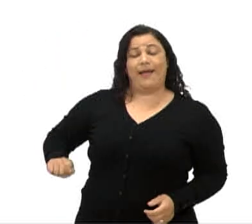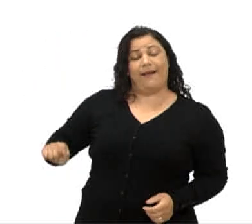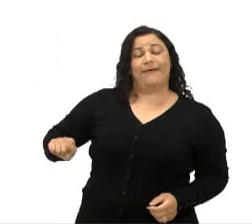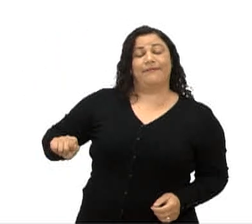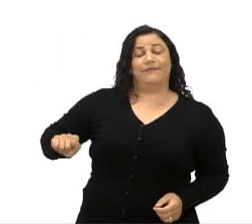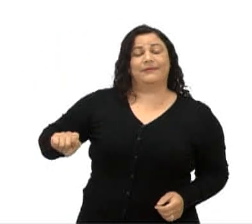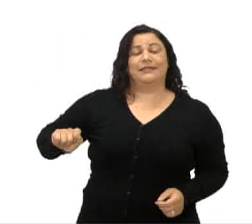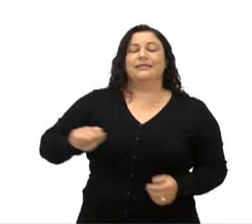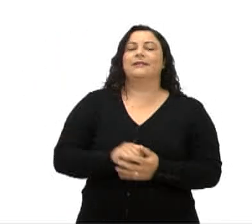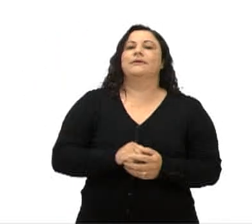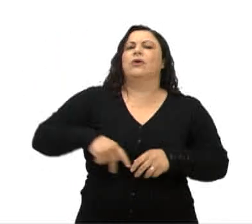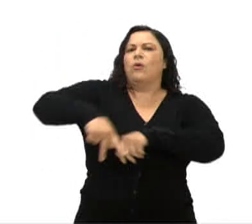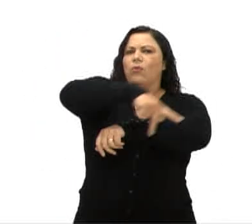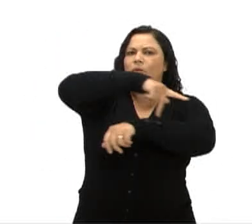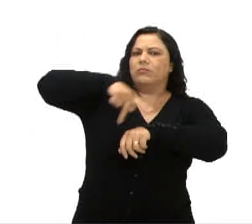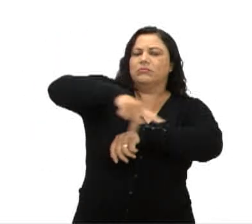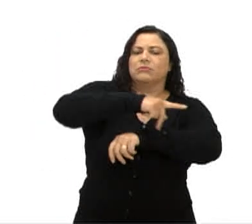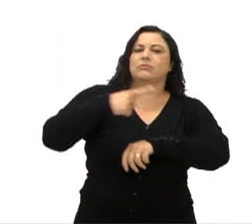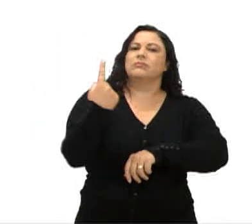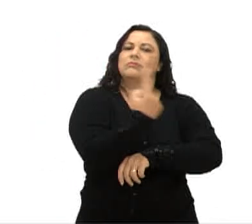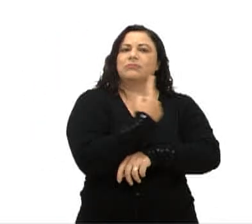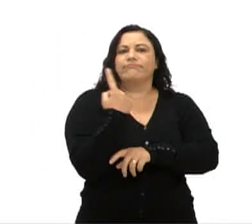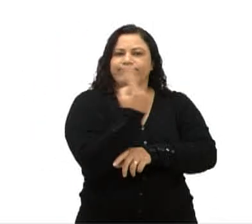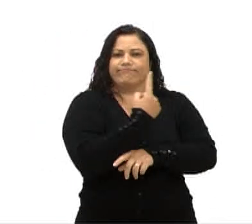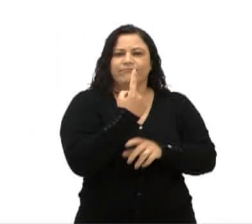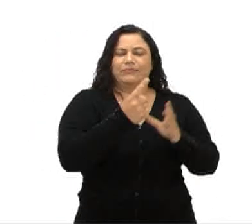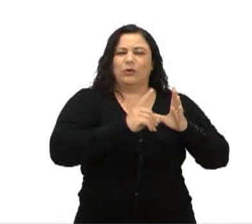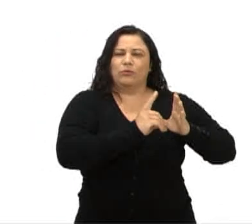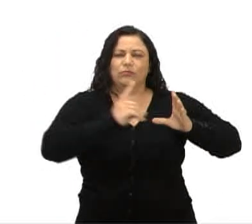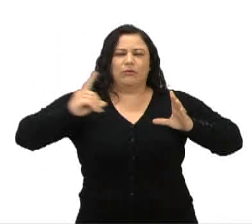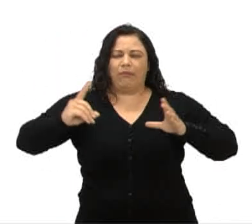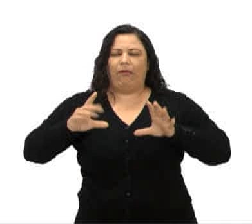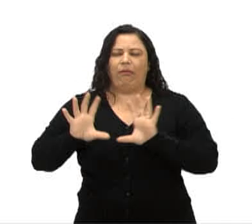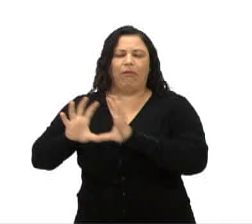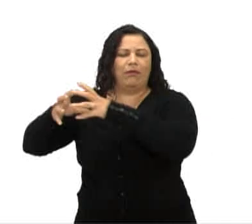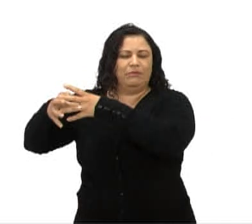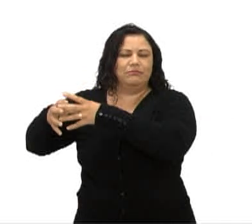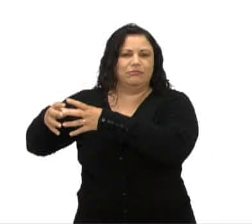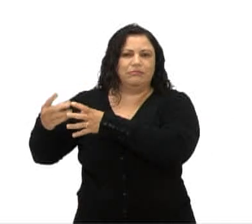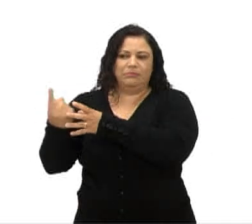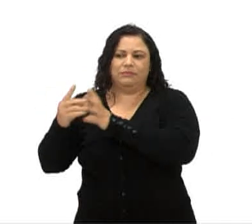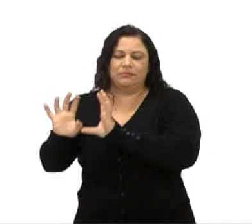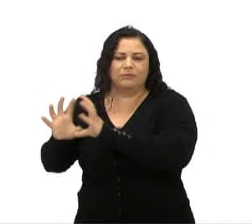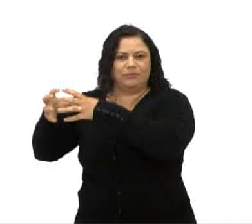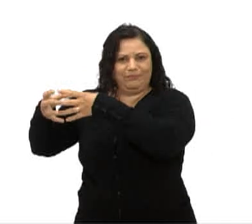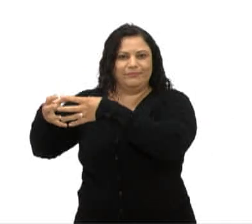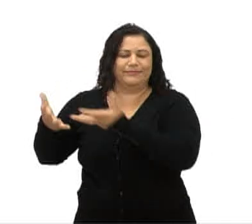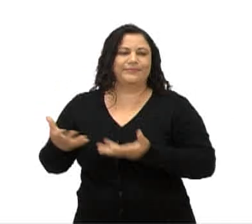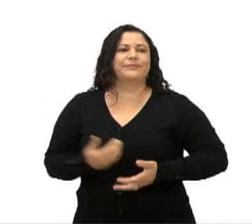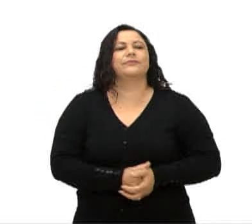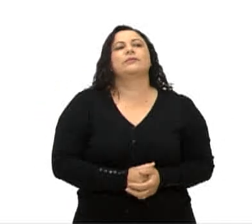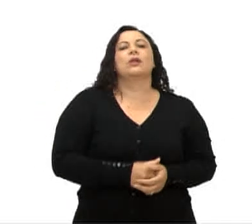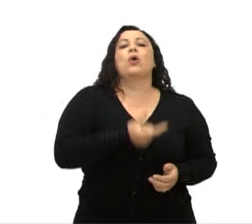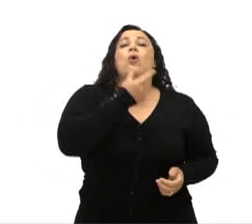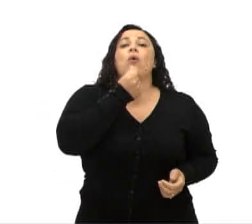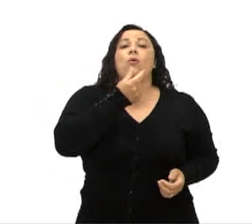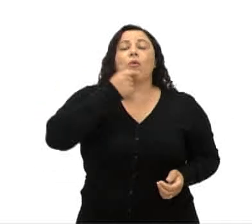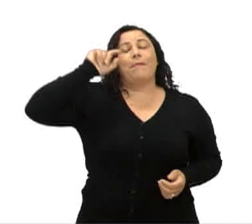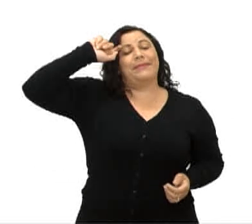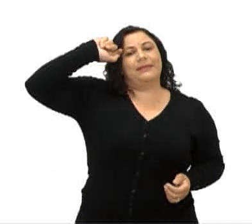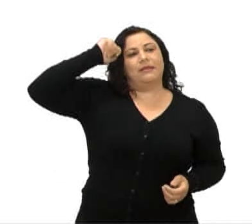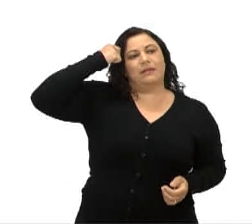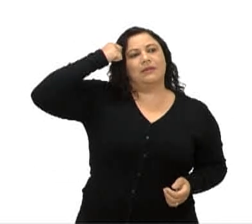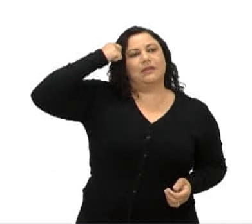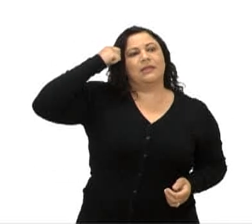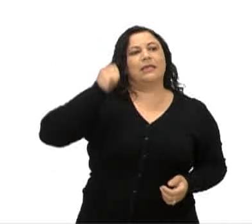e que é uma potência tecnológica. Com o super-herói negro T'Challa, não é por acaso que a trilha